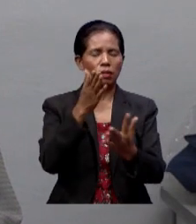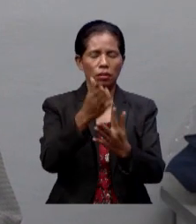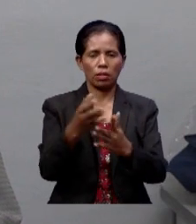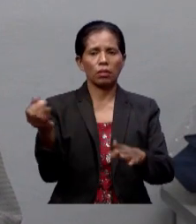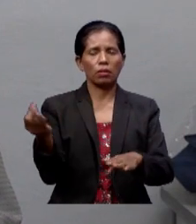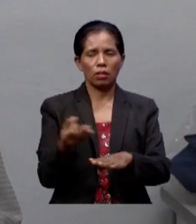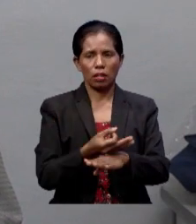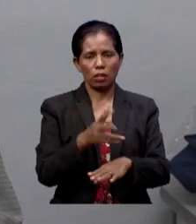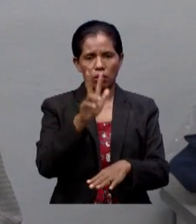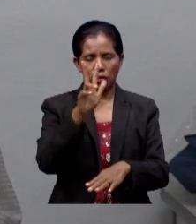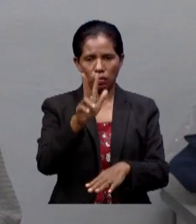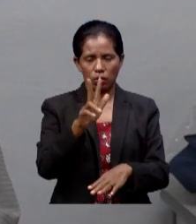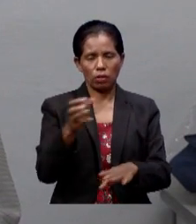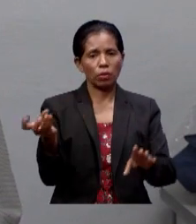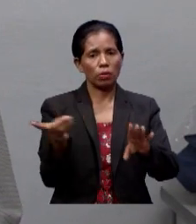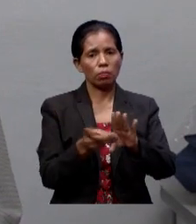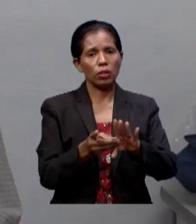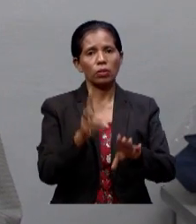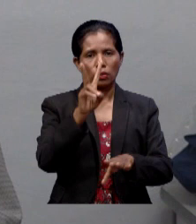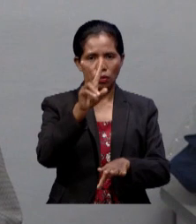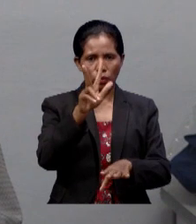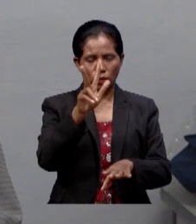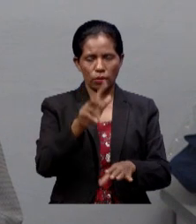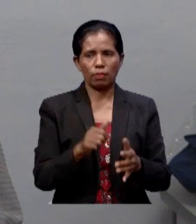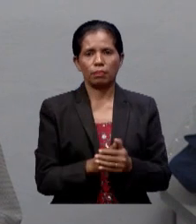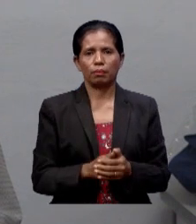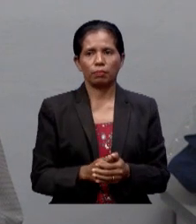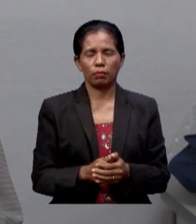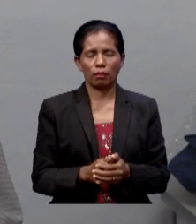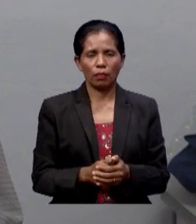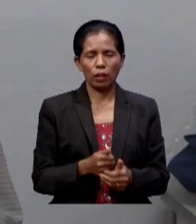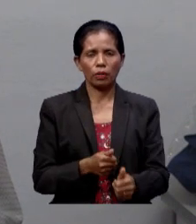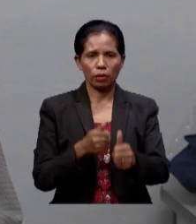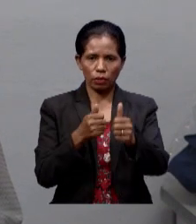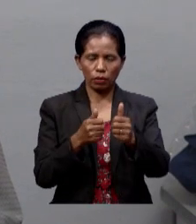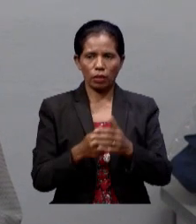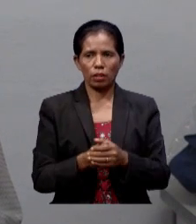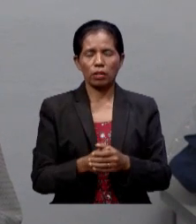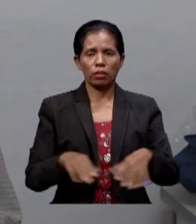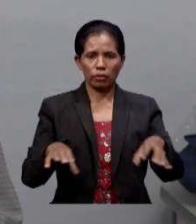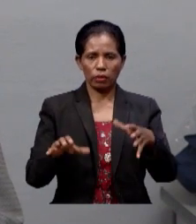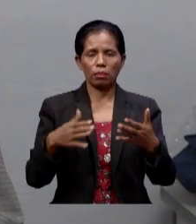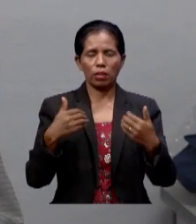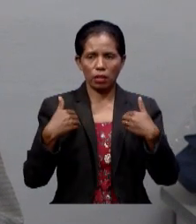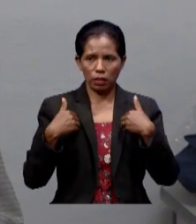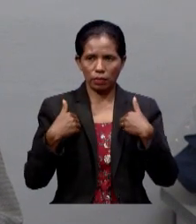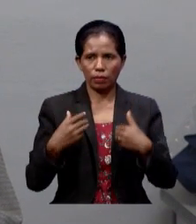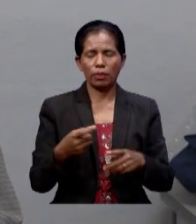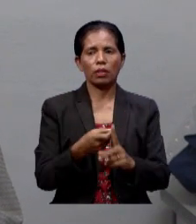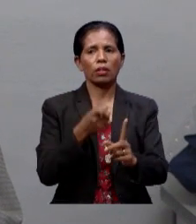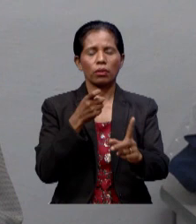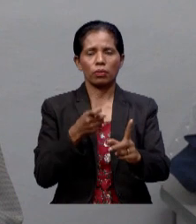documentos tolo neida. Então ter progresso nebe magia quase metade de fusi